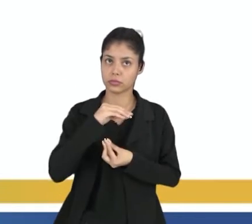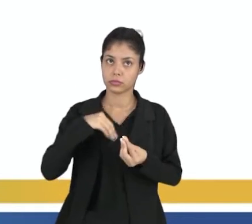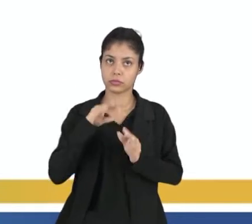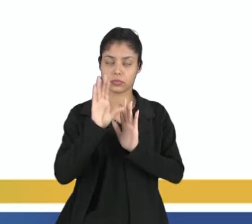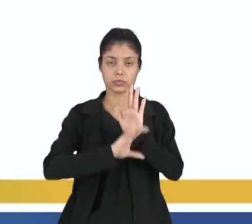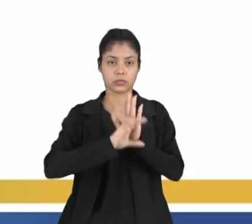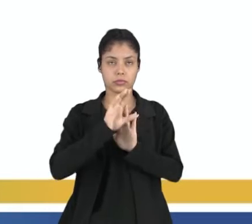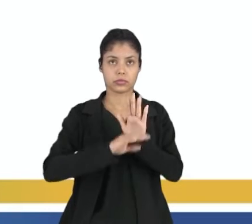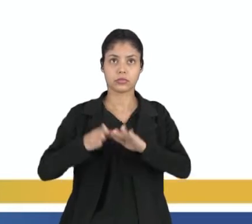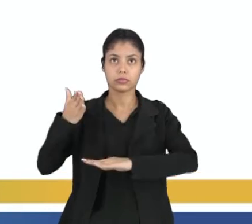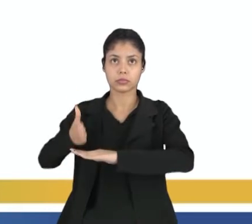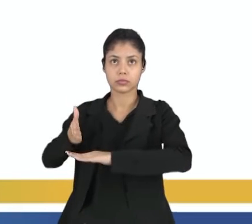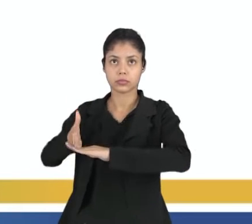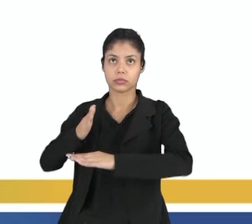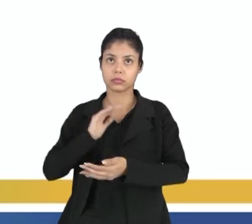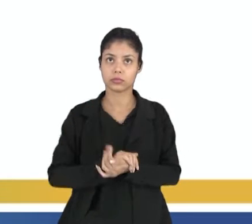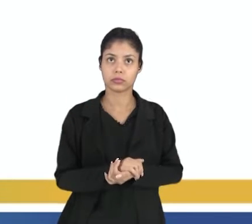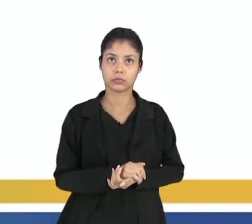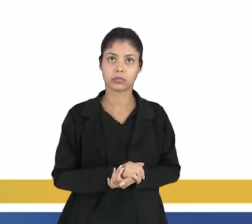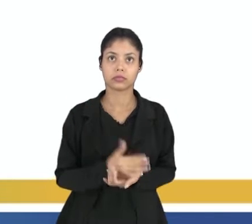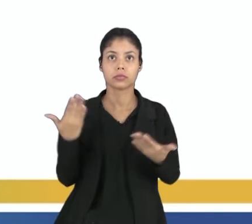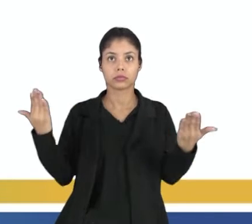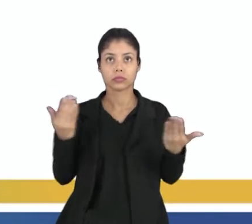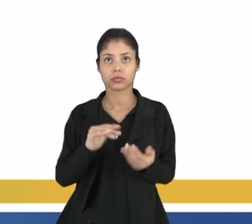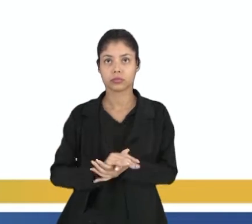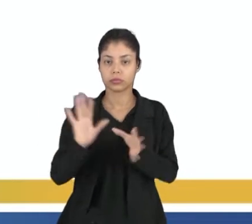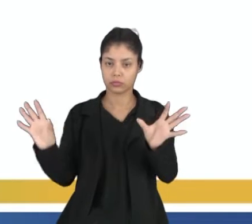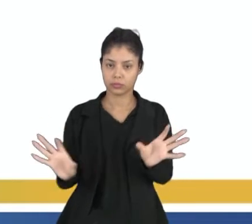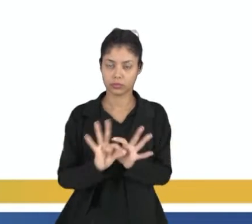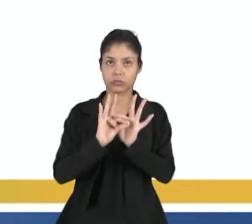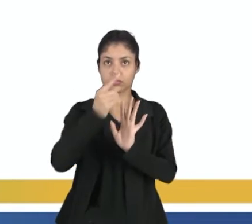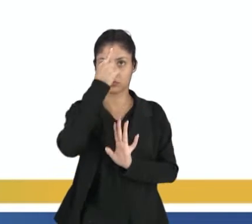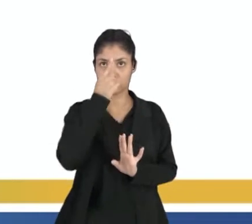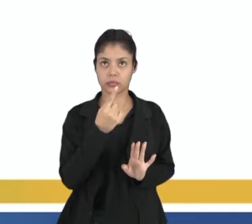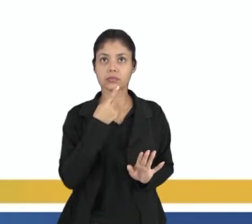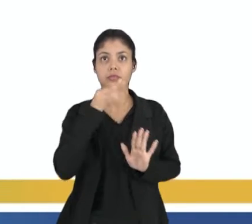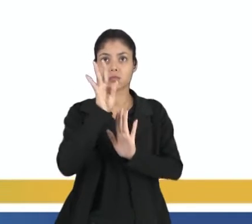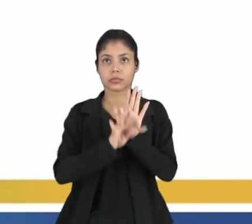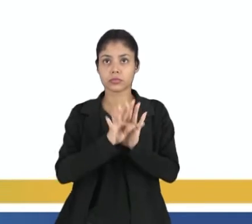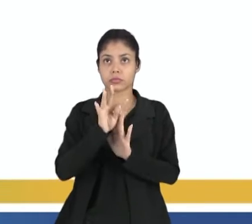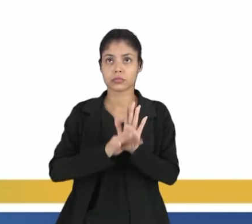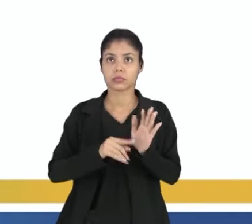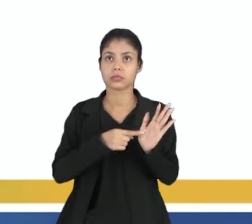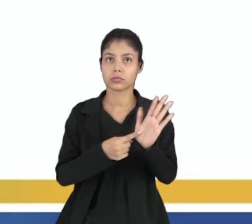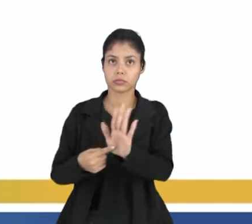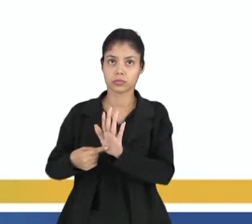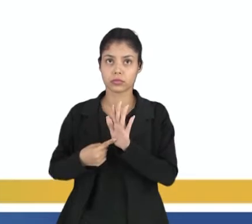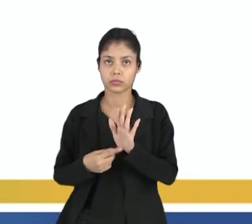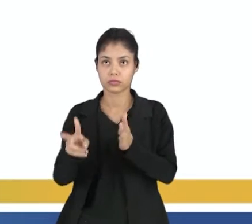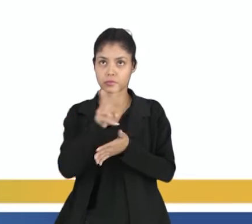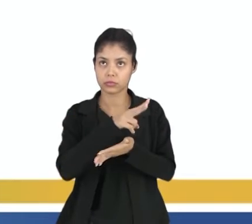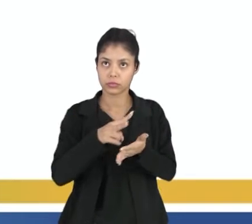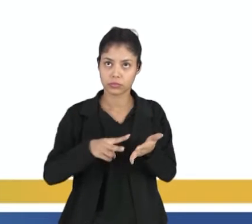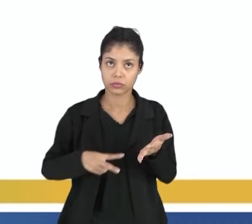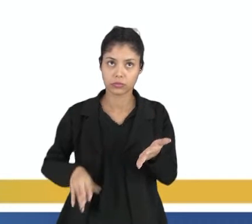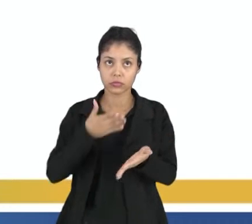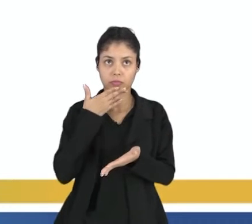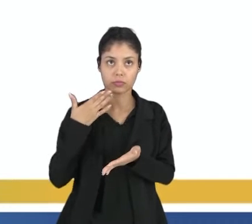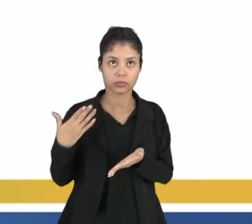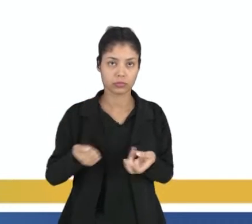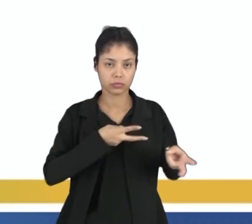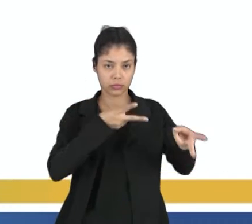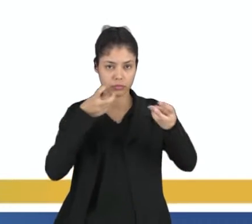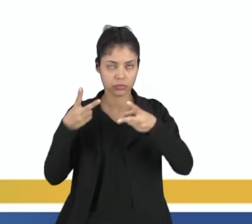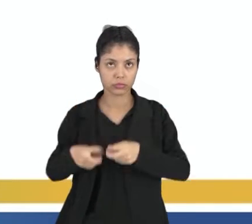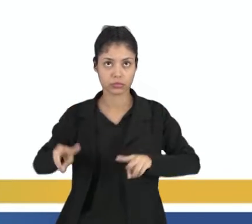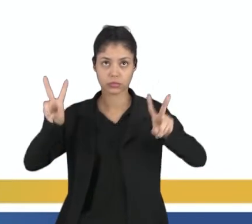infografia envolve um conceito moderno em que se alinham imagem e texto para oferecer ao